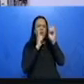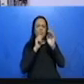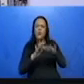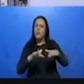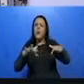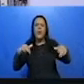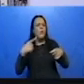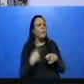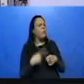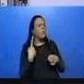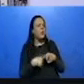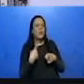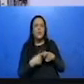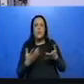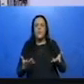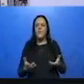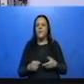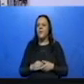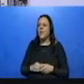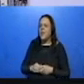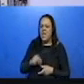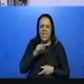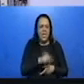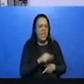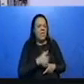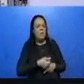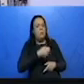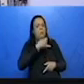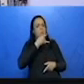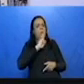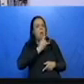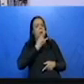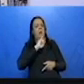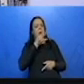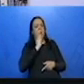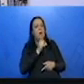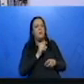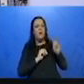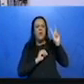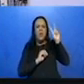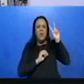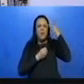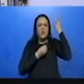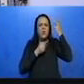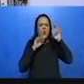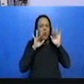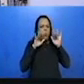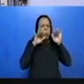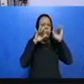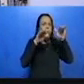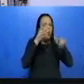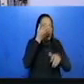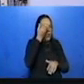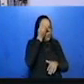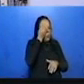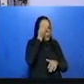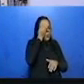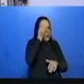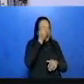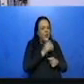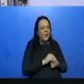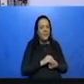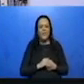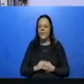inteiro? Se embebedando e contando histórias horrorosas de piratas? Ah, bom dia,